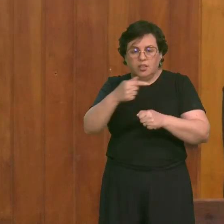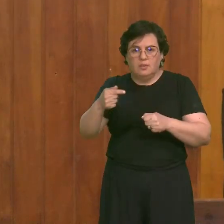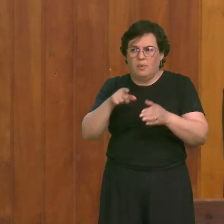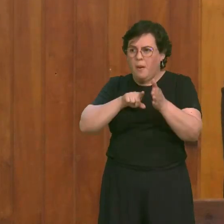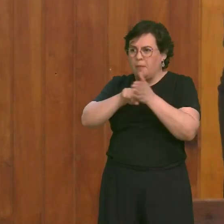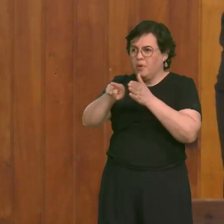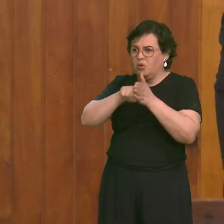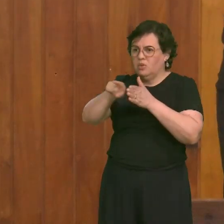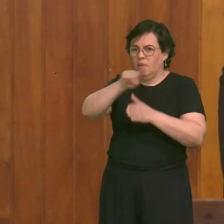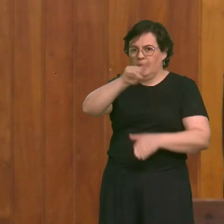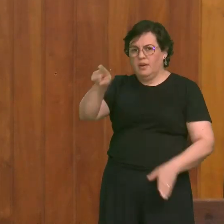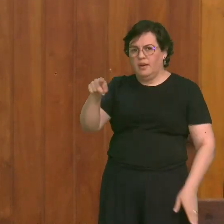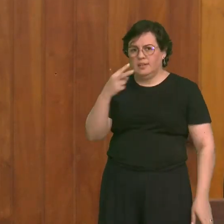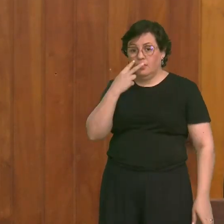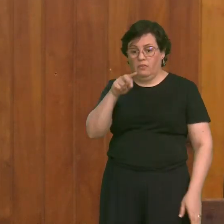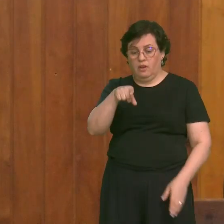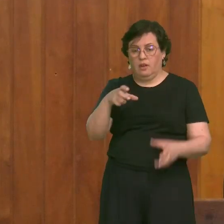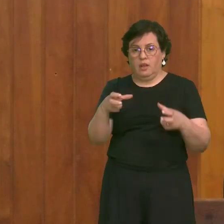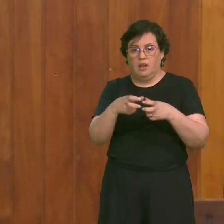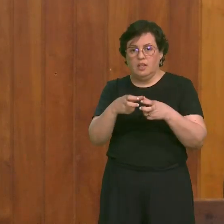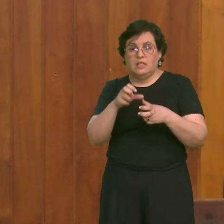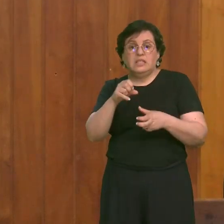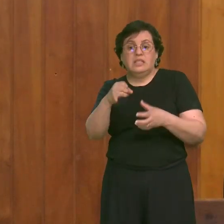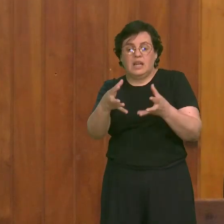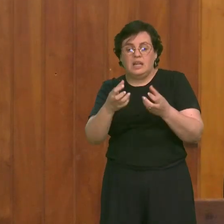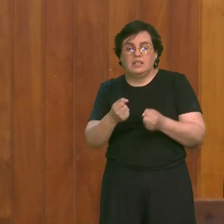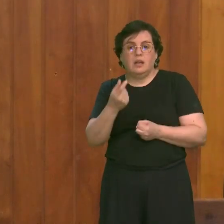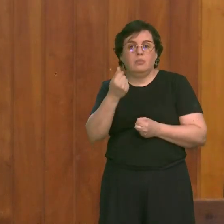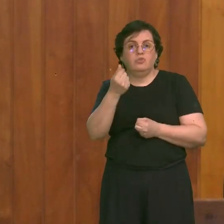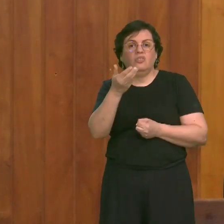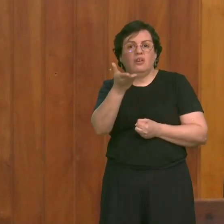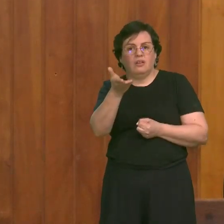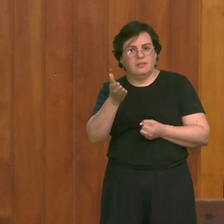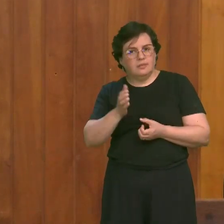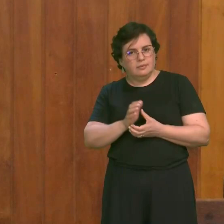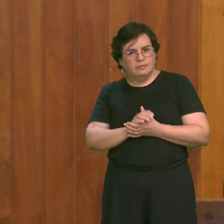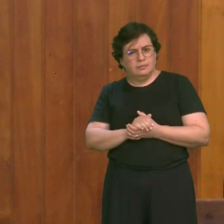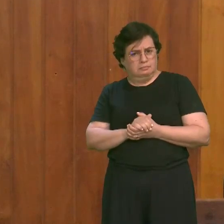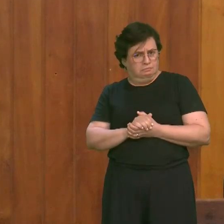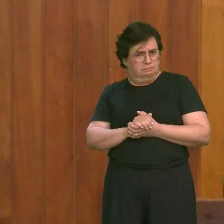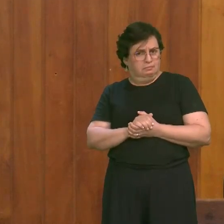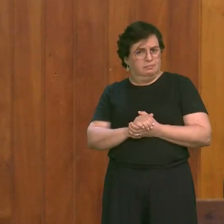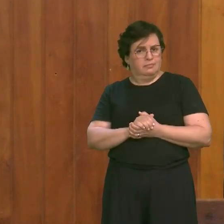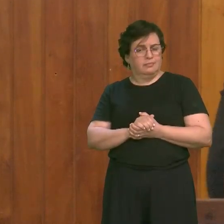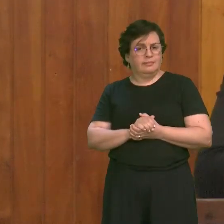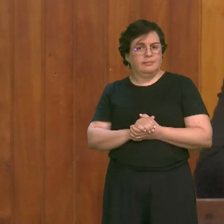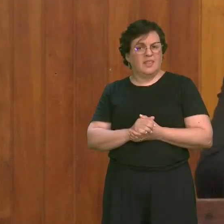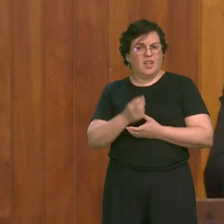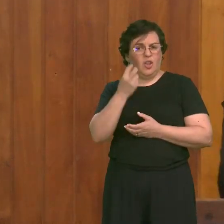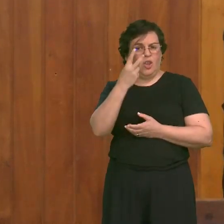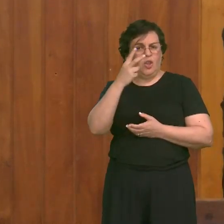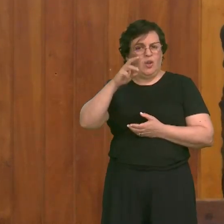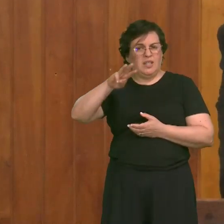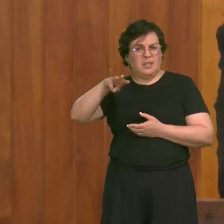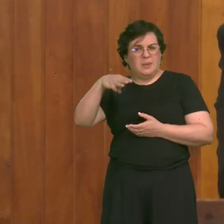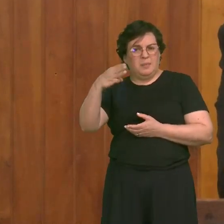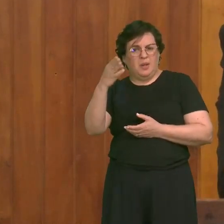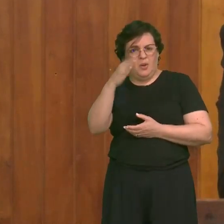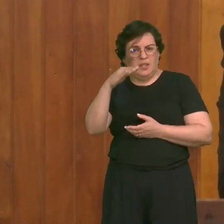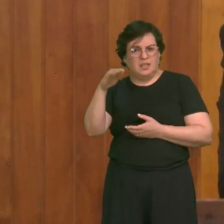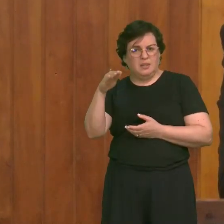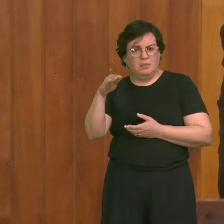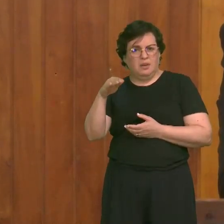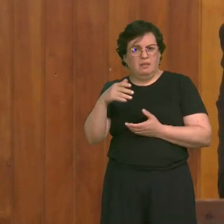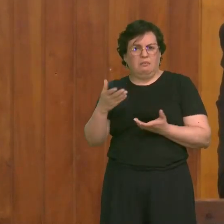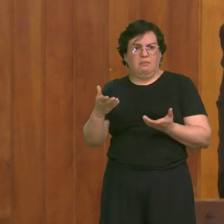eles aqui que acompanham a câmara se recebe em dinheiro a desse jeito dois milhões e meio quando